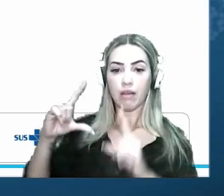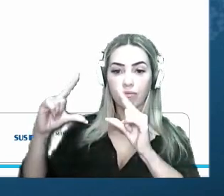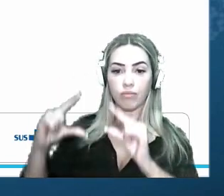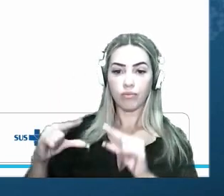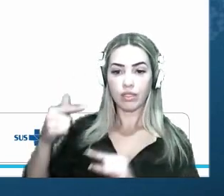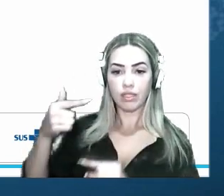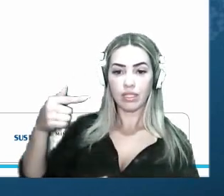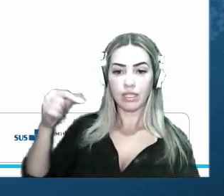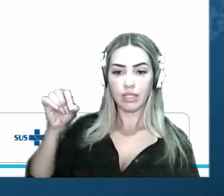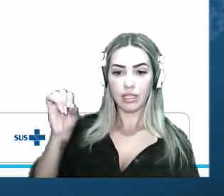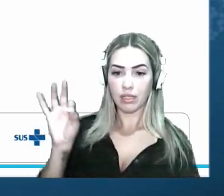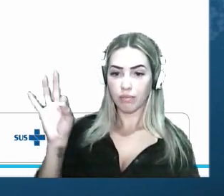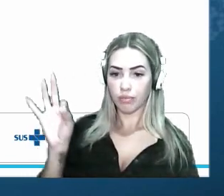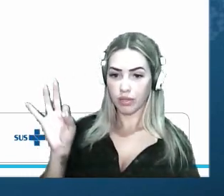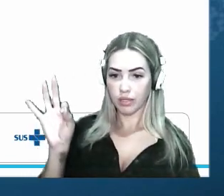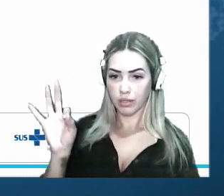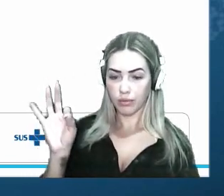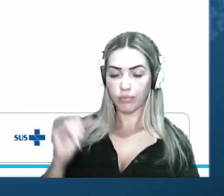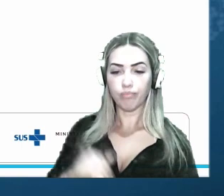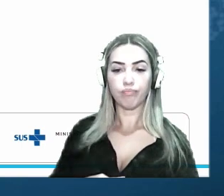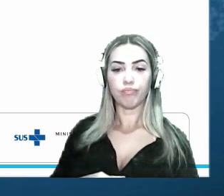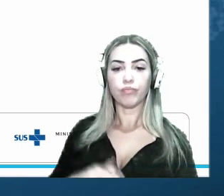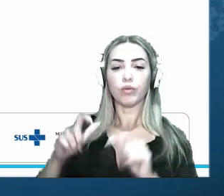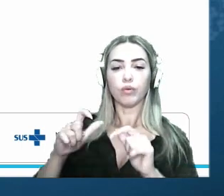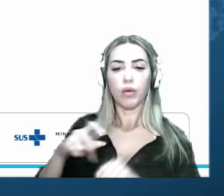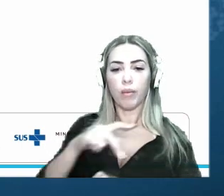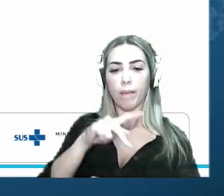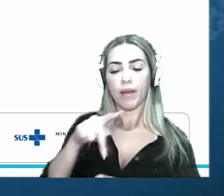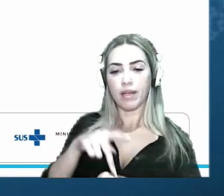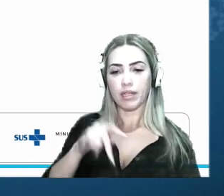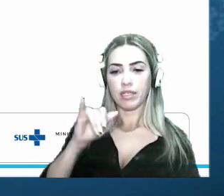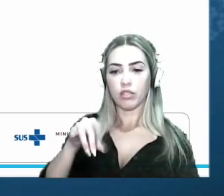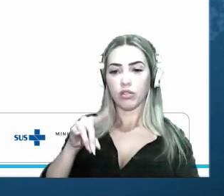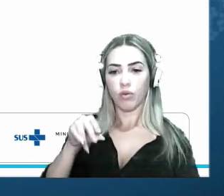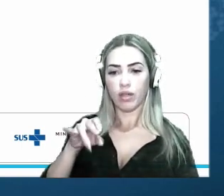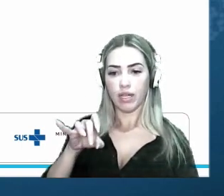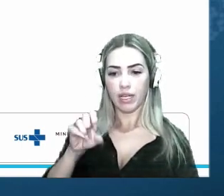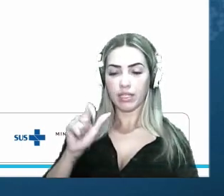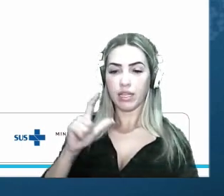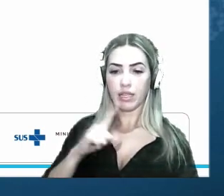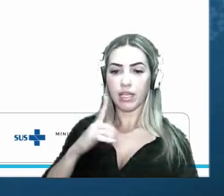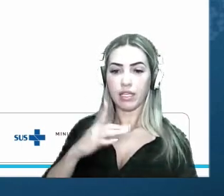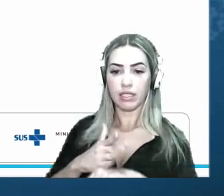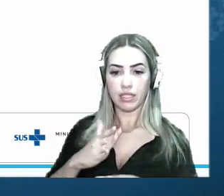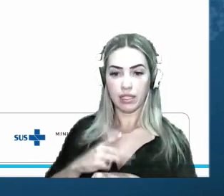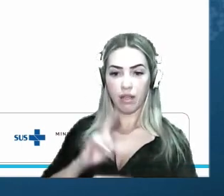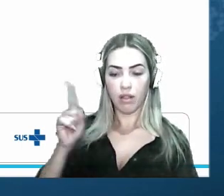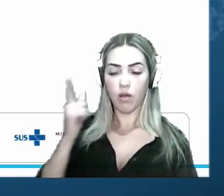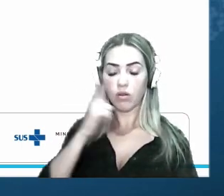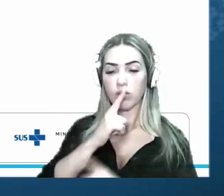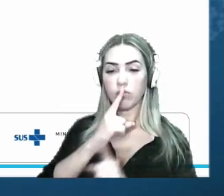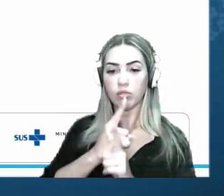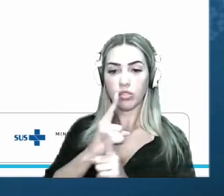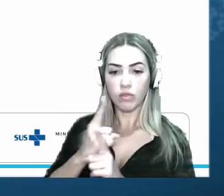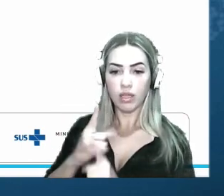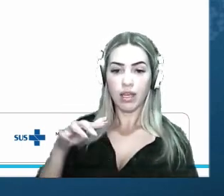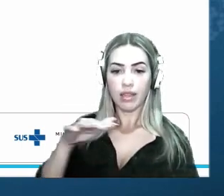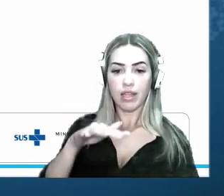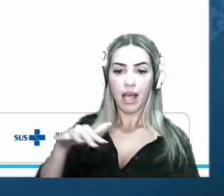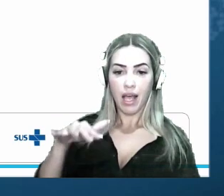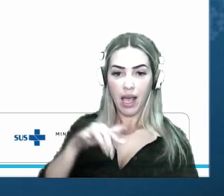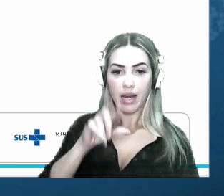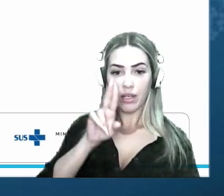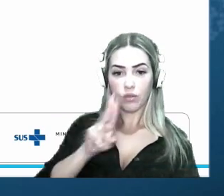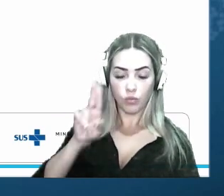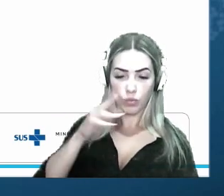Na Indonésia, houve um estudo, um ensaio clínico randomizado controlado, onde eles observaram que nas áreas onde o método Wolbachia foi implementado, houve